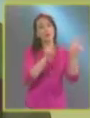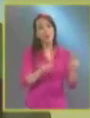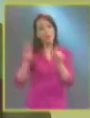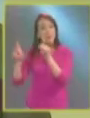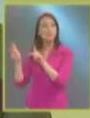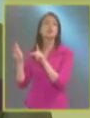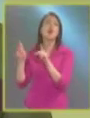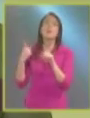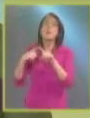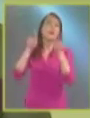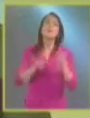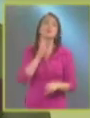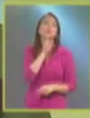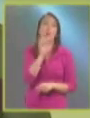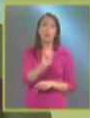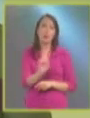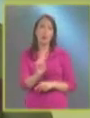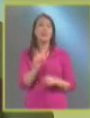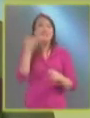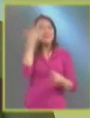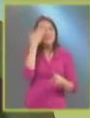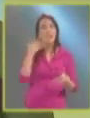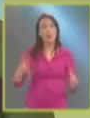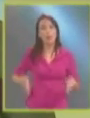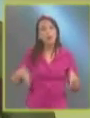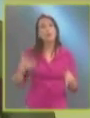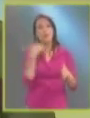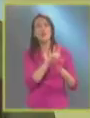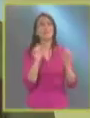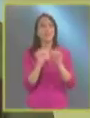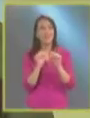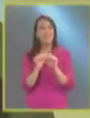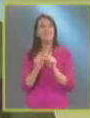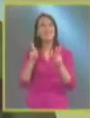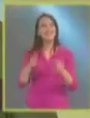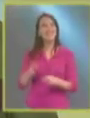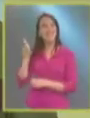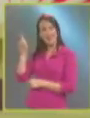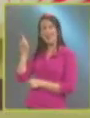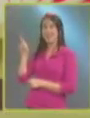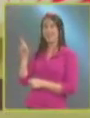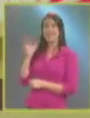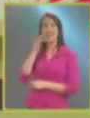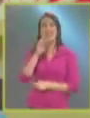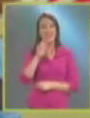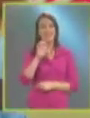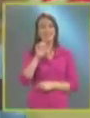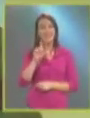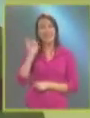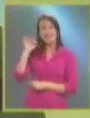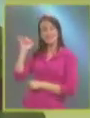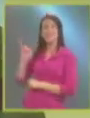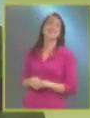cego consegue fazer. Não sou cego, cadeirante... E o que você brilhantemente faz. Nossa, agora você me arrebentou. Ah, depois você vai dar uma piada,